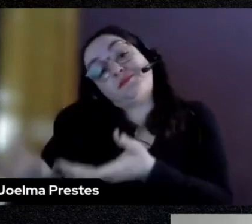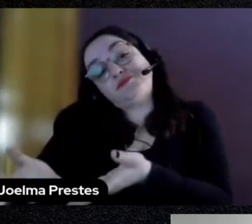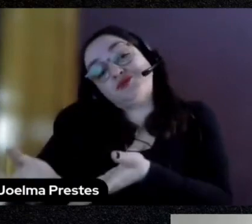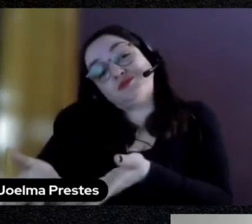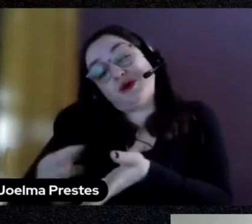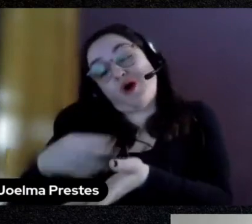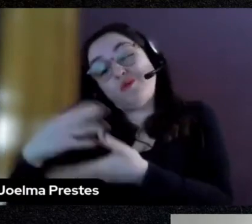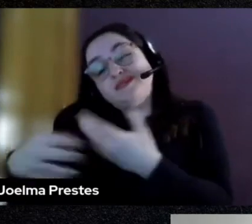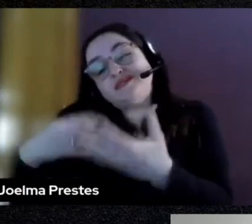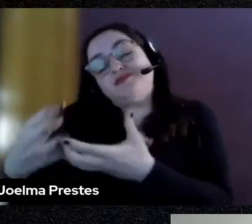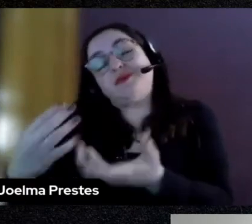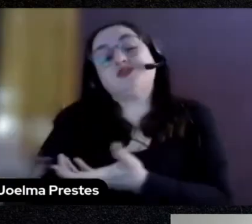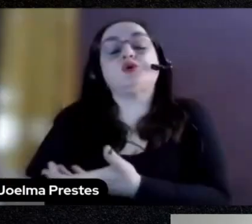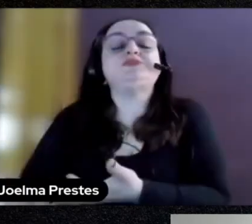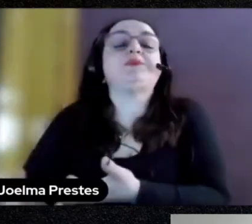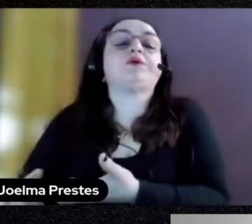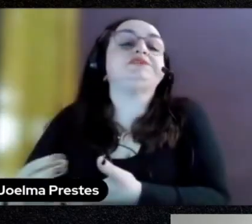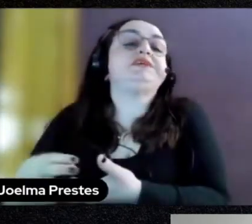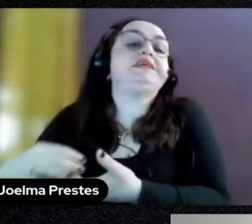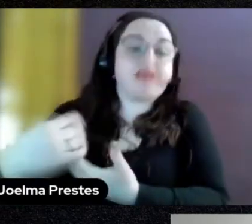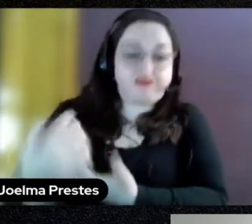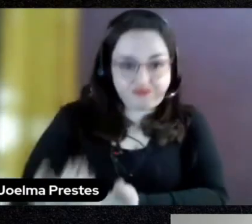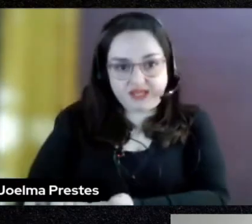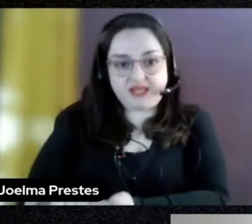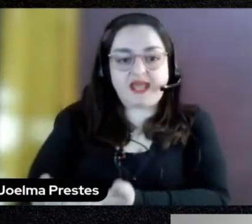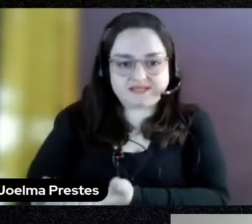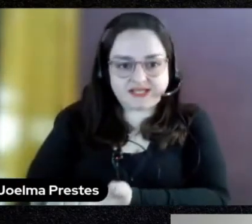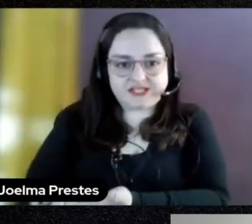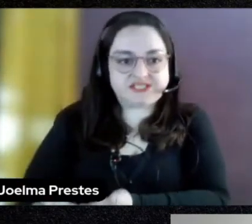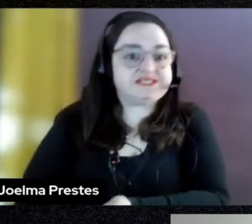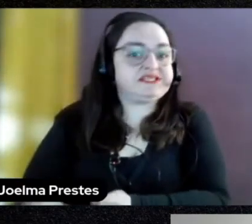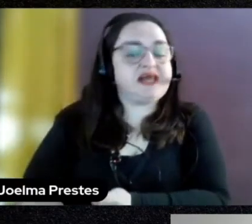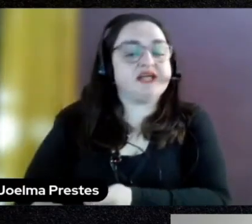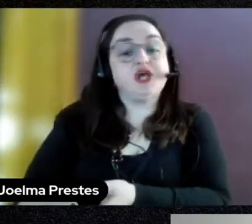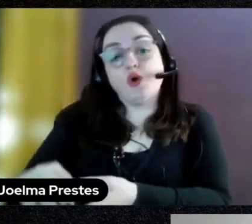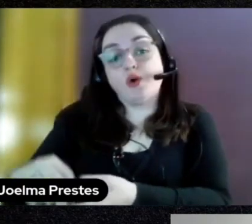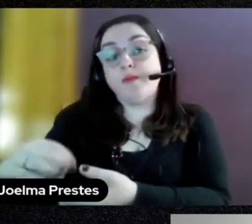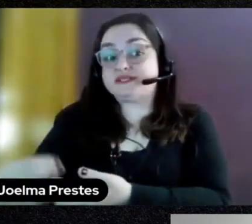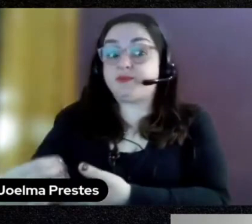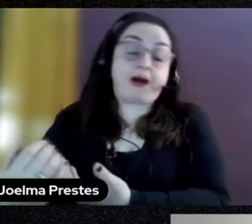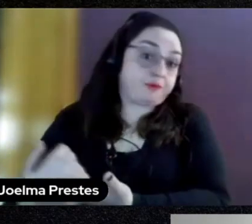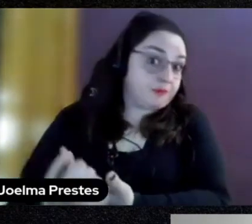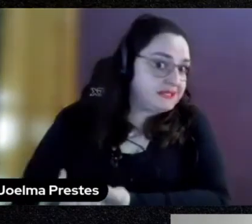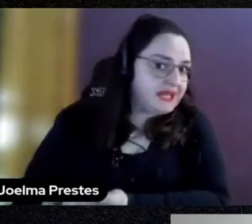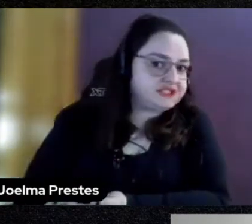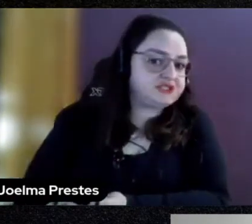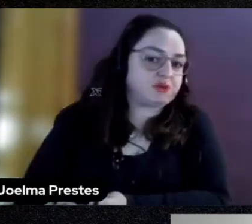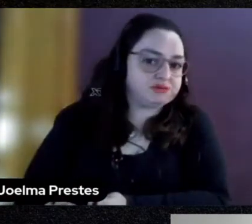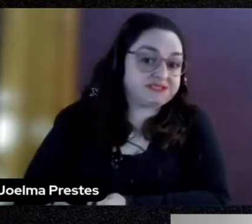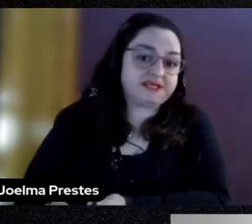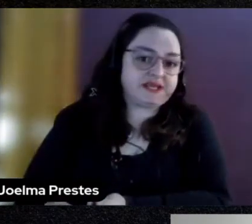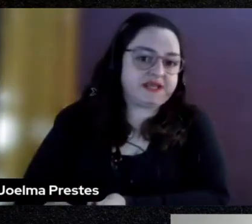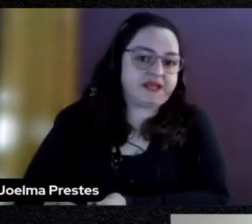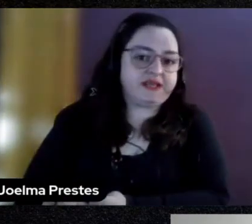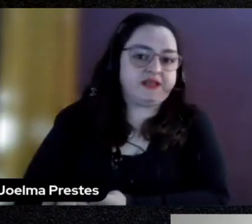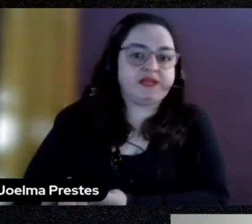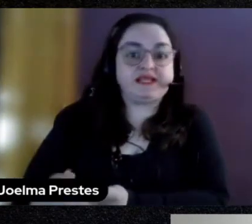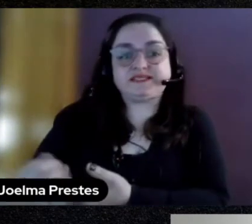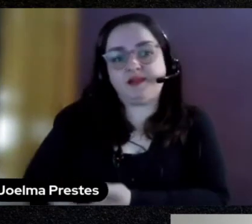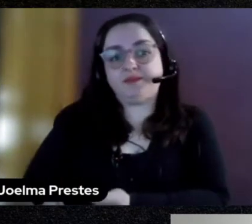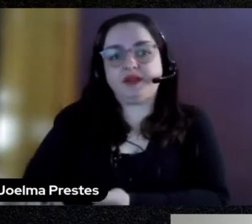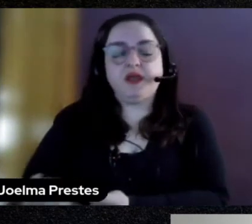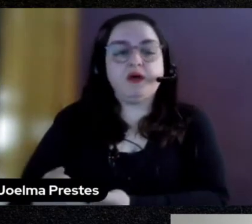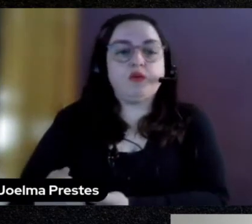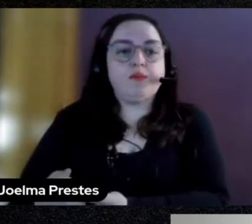A gente precisa de algumas informações para conseguir definir essa criticidade, como, por exemplo, a probabilidade disso acontecer, né? Então,